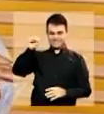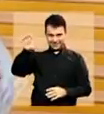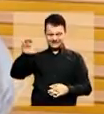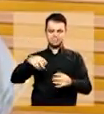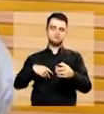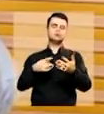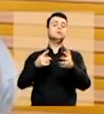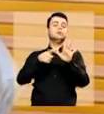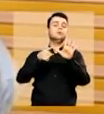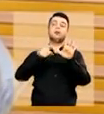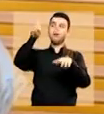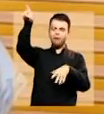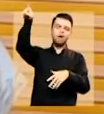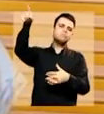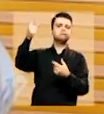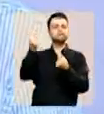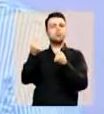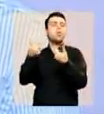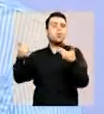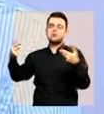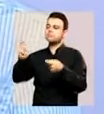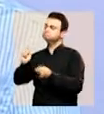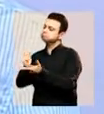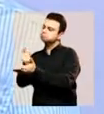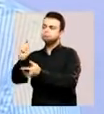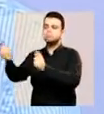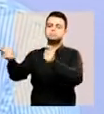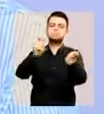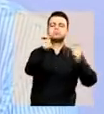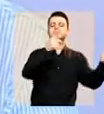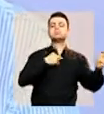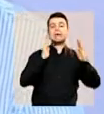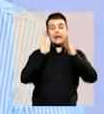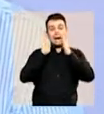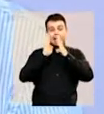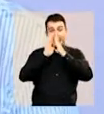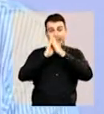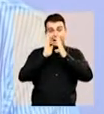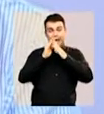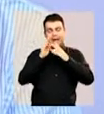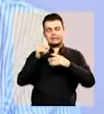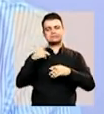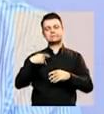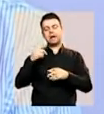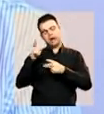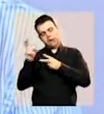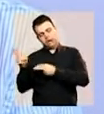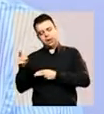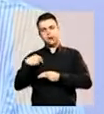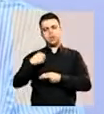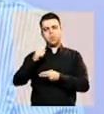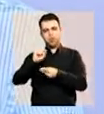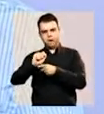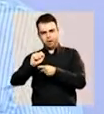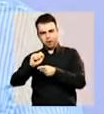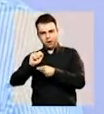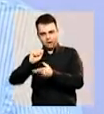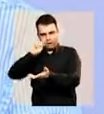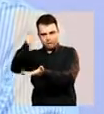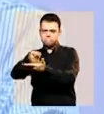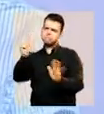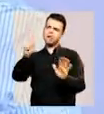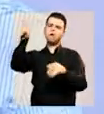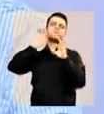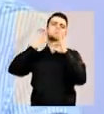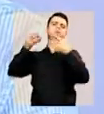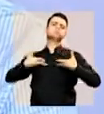lá. Esse período todo lá. Sim, eu não gastei com acomodação, porque eu fiquei numa casa de família. E eu tive, assim,